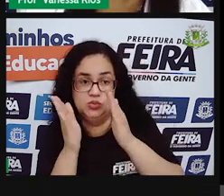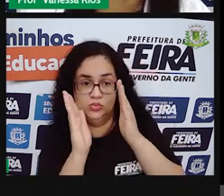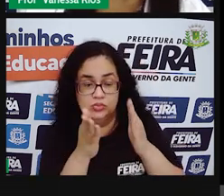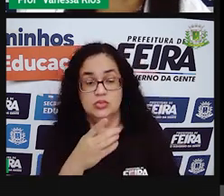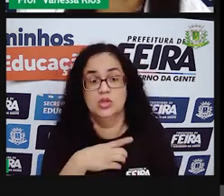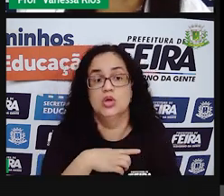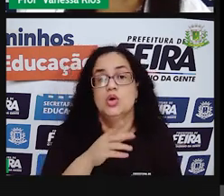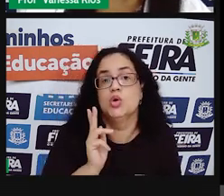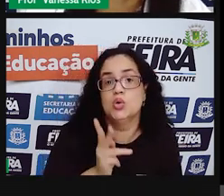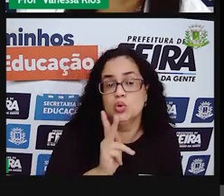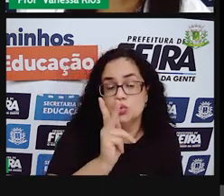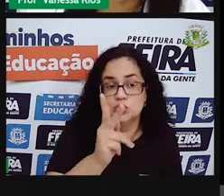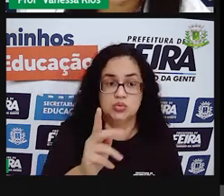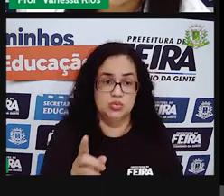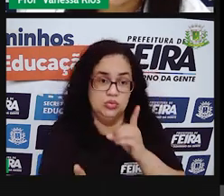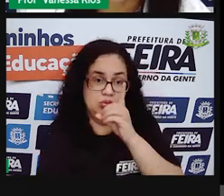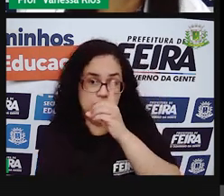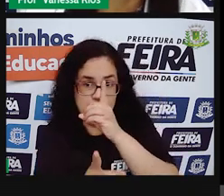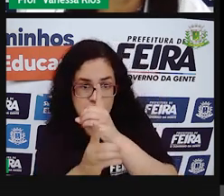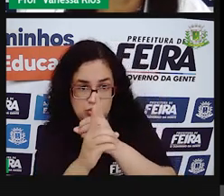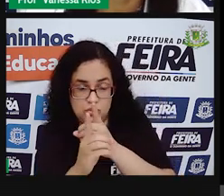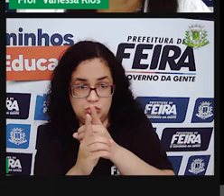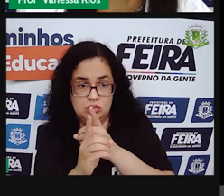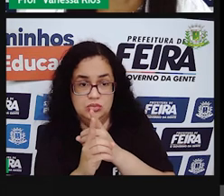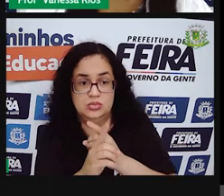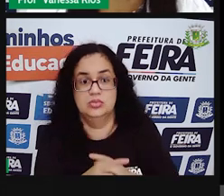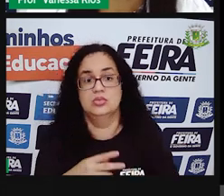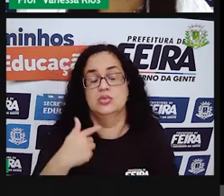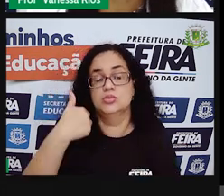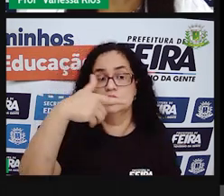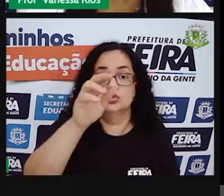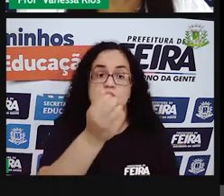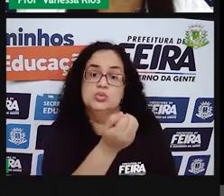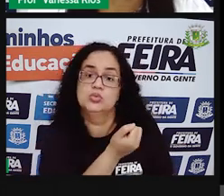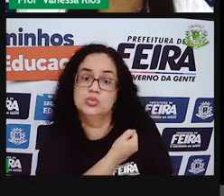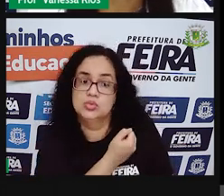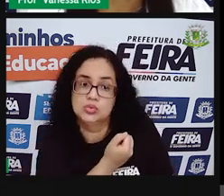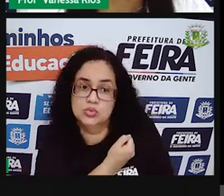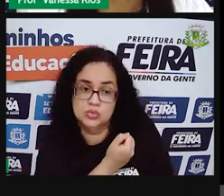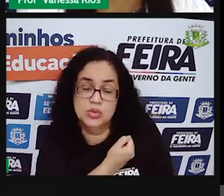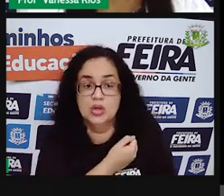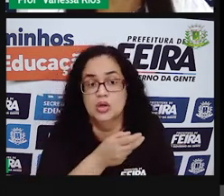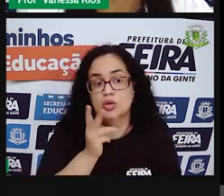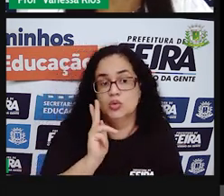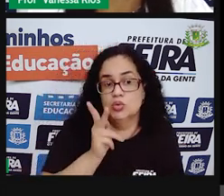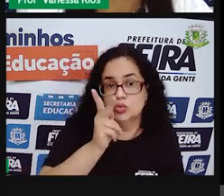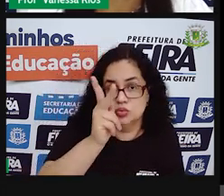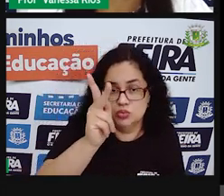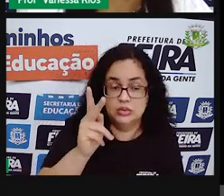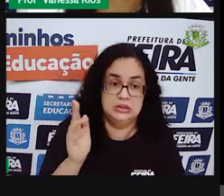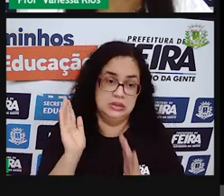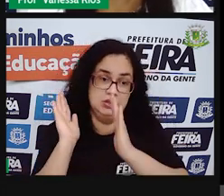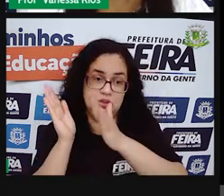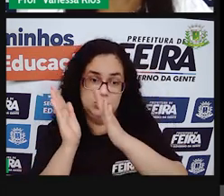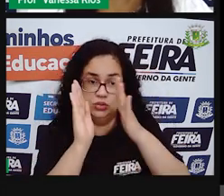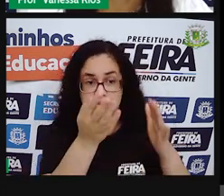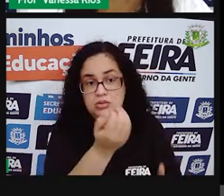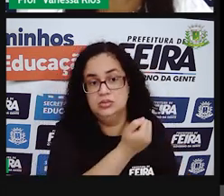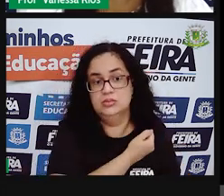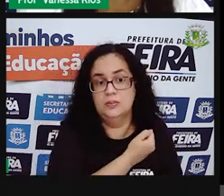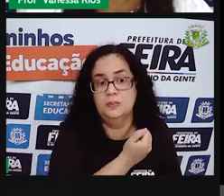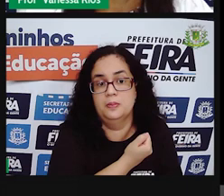a gente continuaria descobrindo aí os próximos números, né? Dando continuidade aí a essa sequência